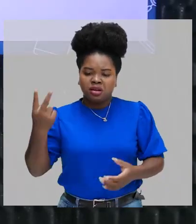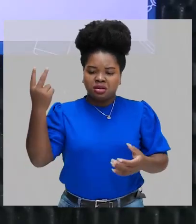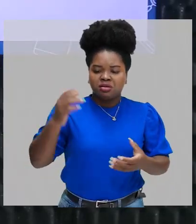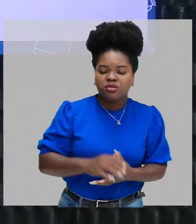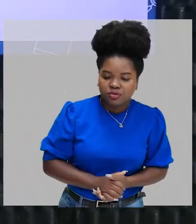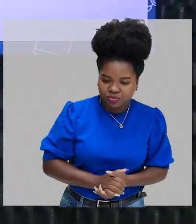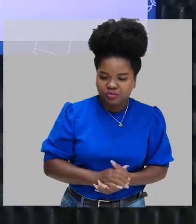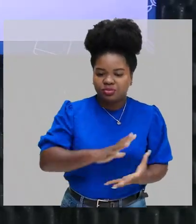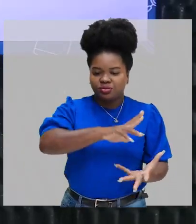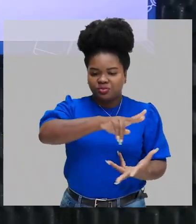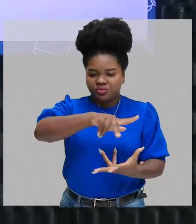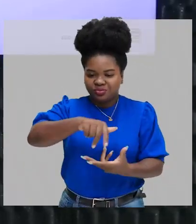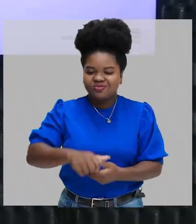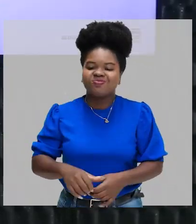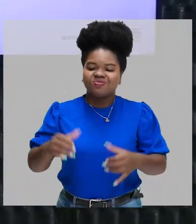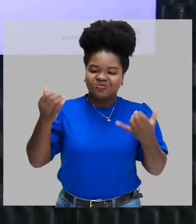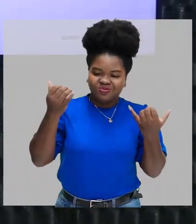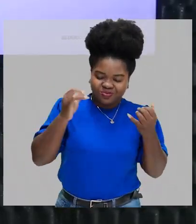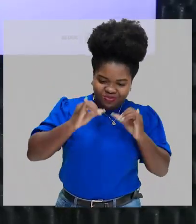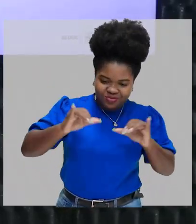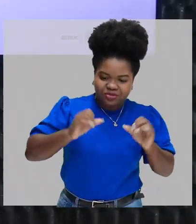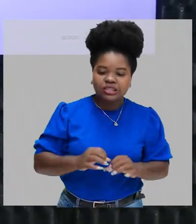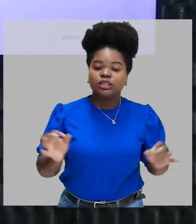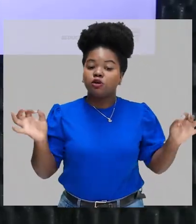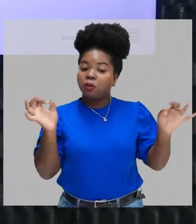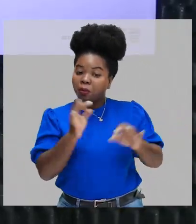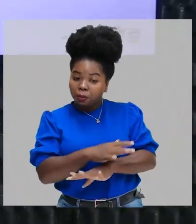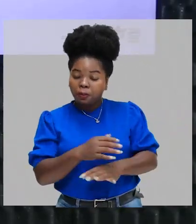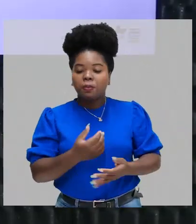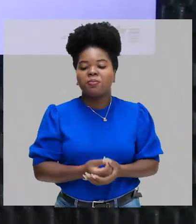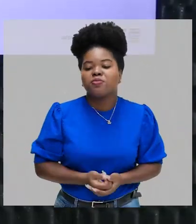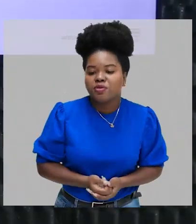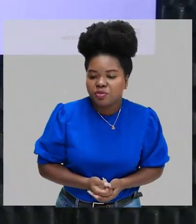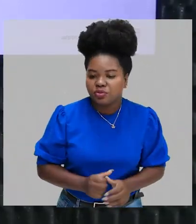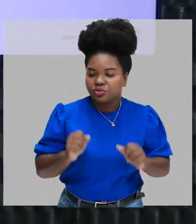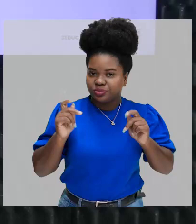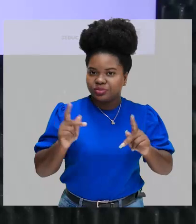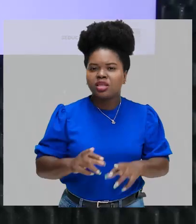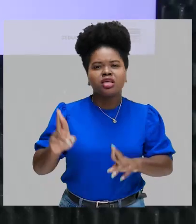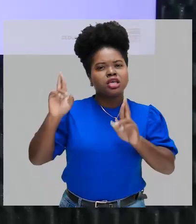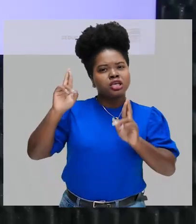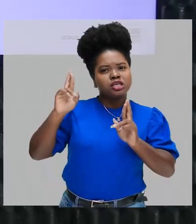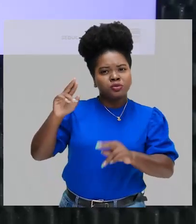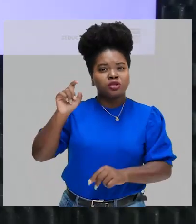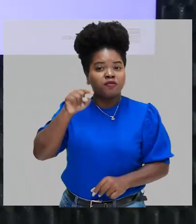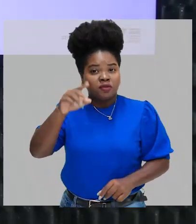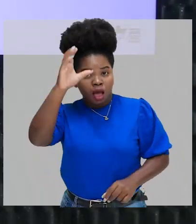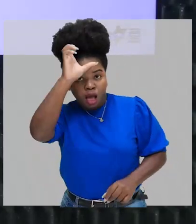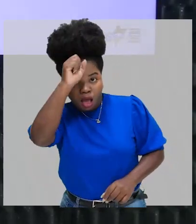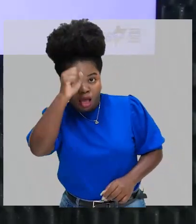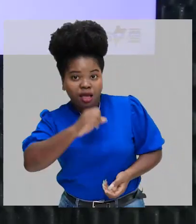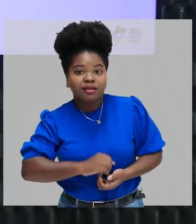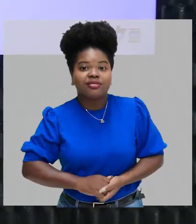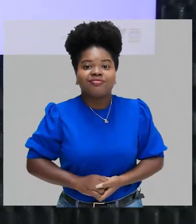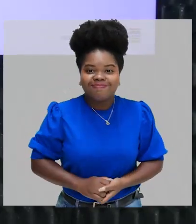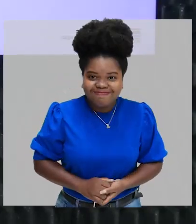processo de globalização. E com isso, meus queridos, encerramos mais uma aula de Sociologia. Espero que tenha sido boa e proveitosa para